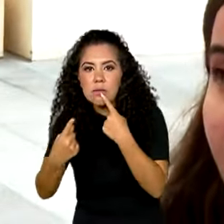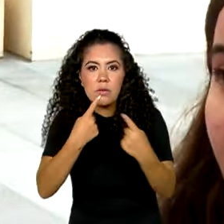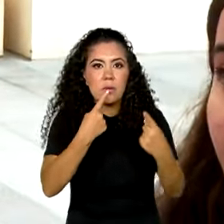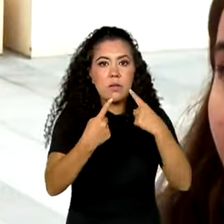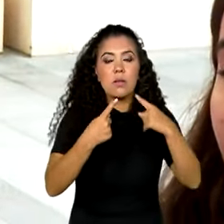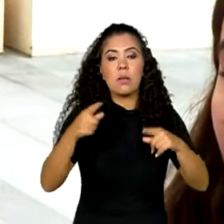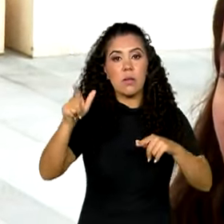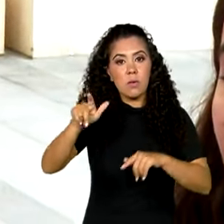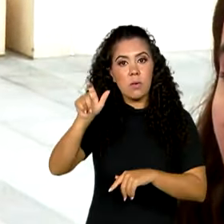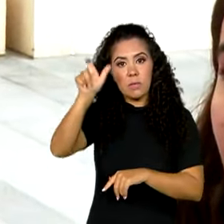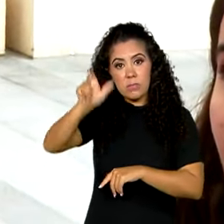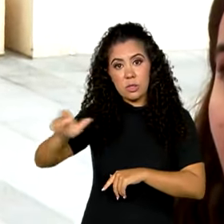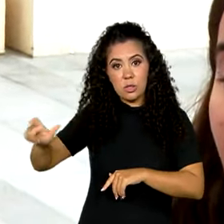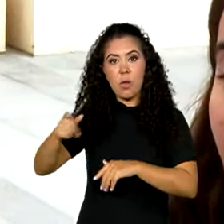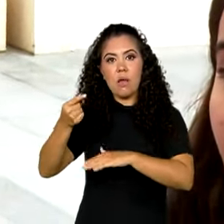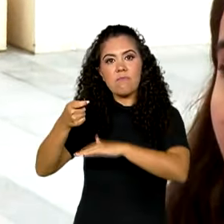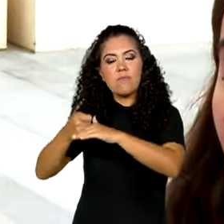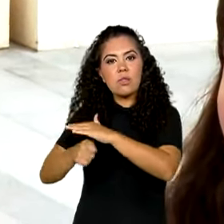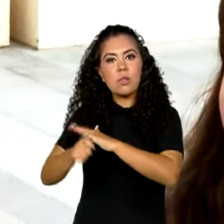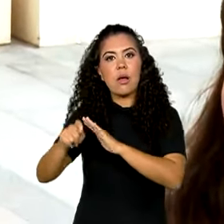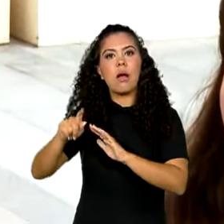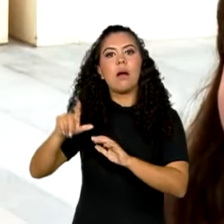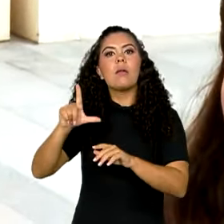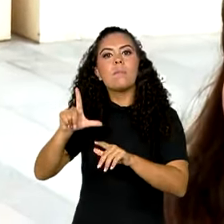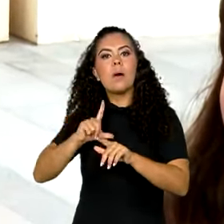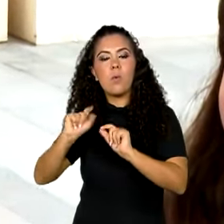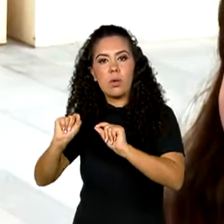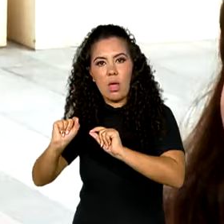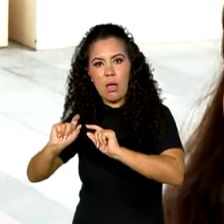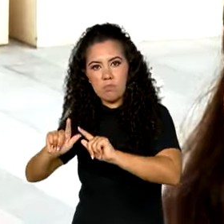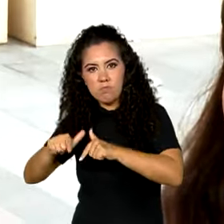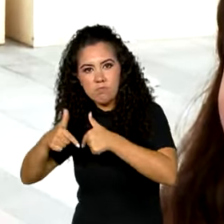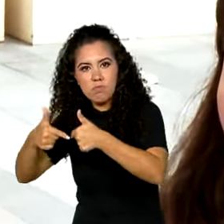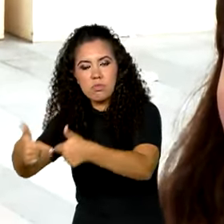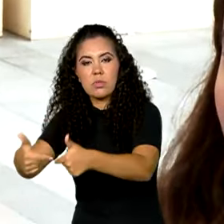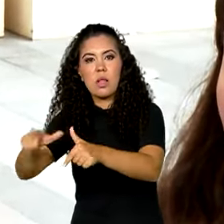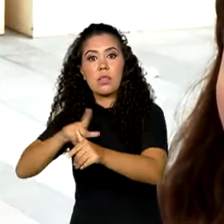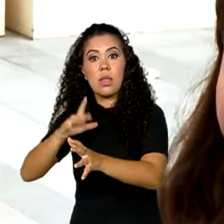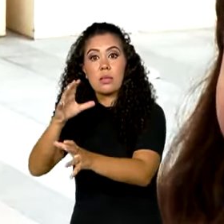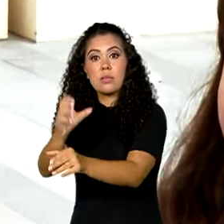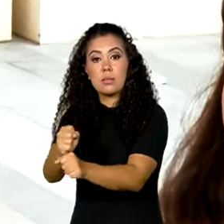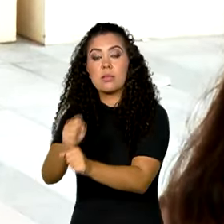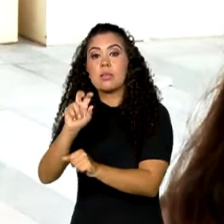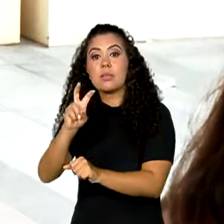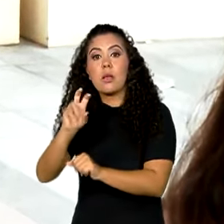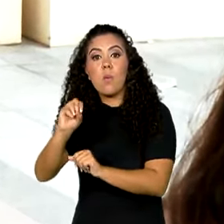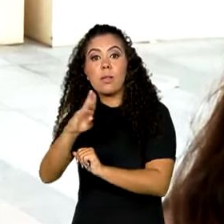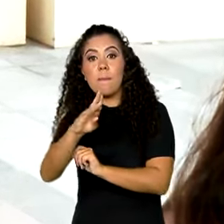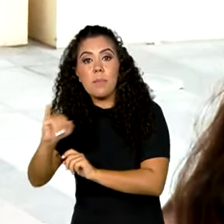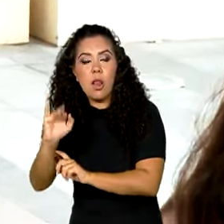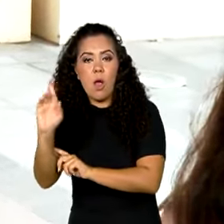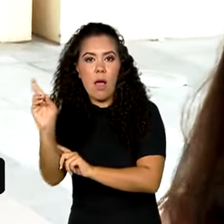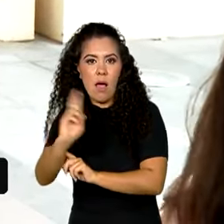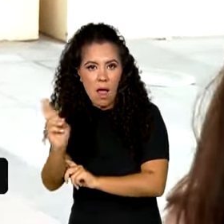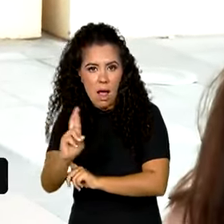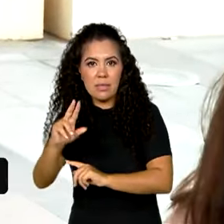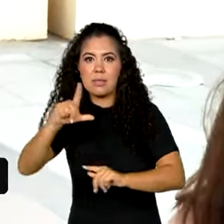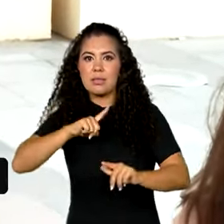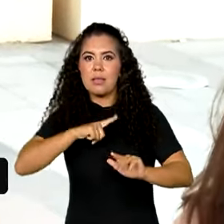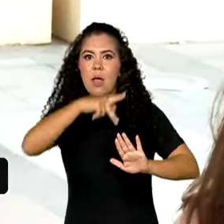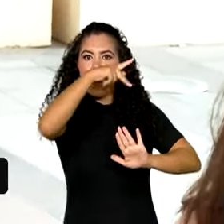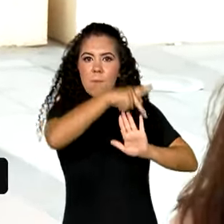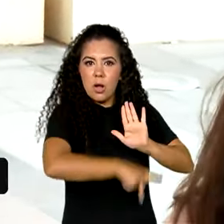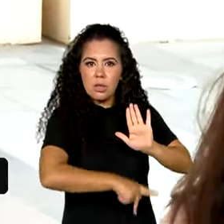para apresentar toda a agenda portuária que nós temos. Nós temos 50 bilhões de reais de projetos